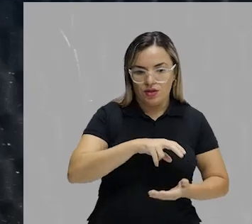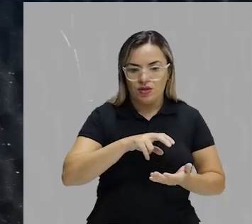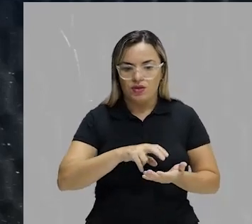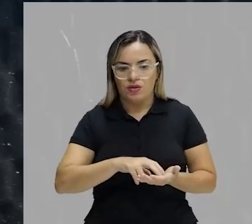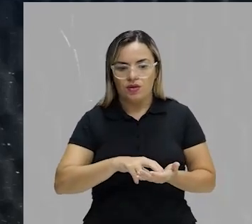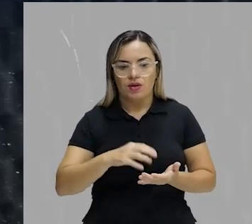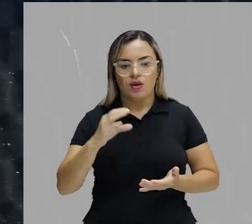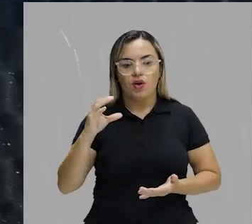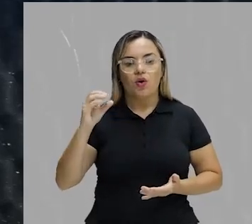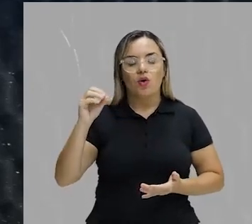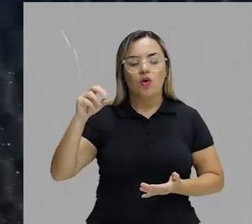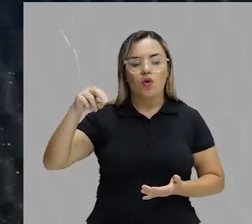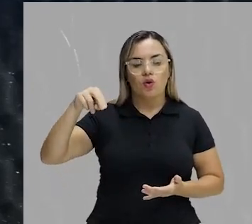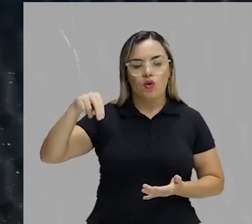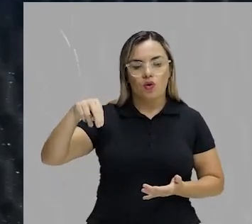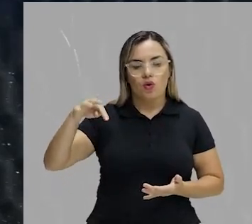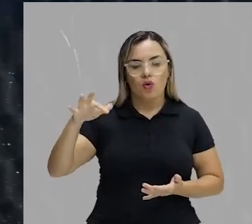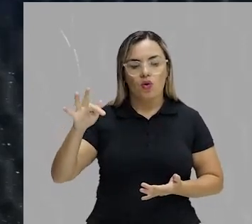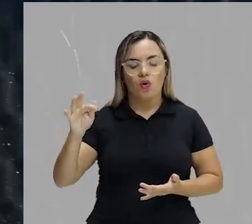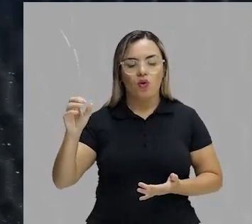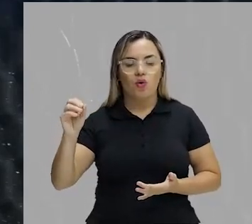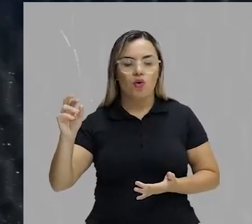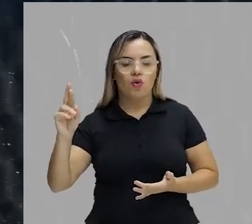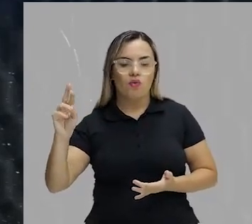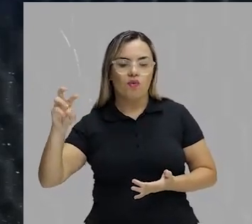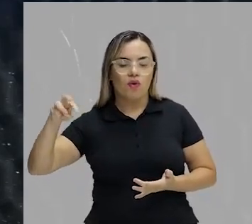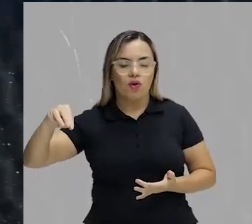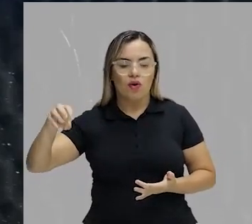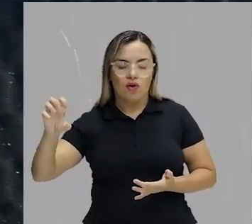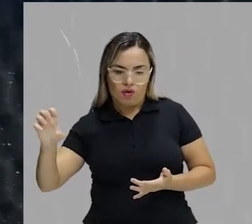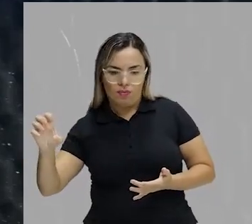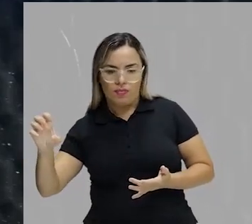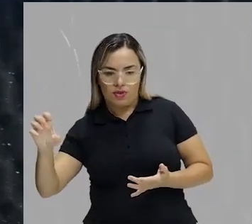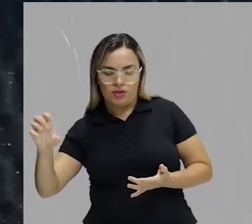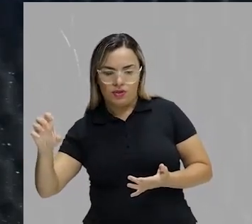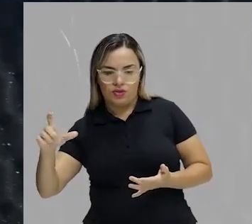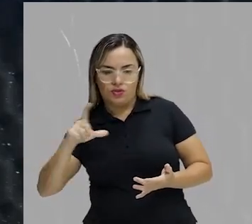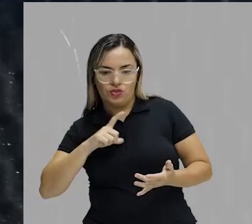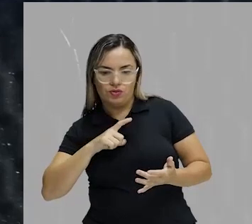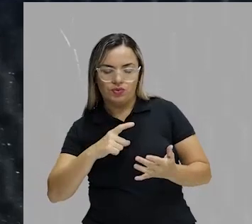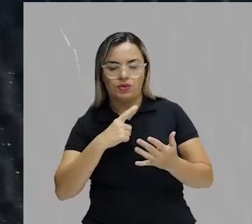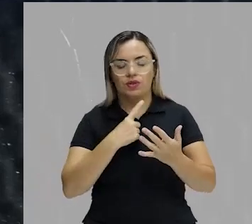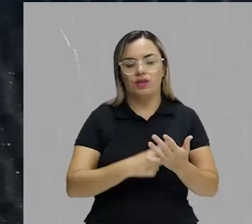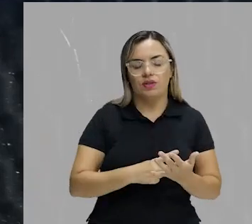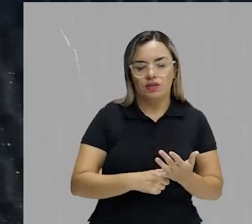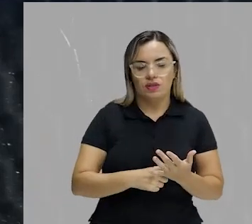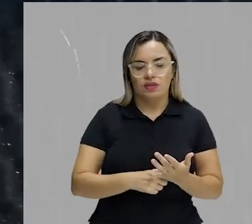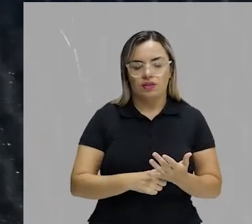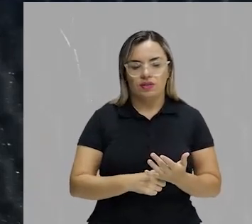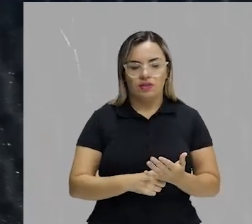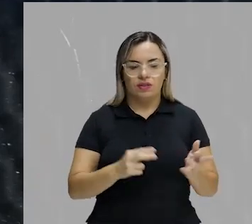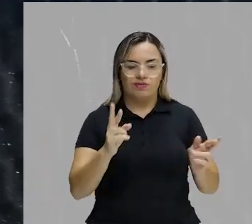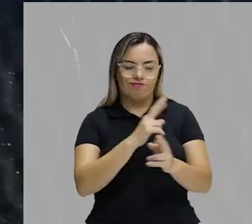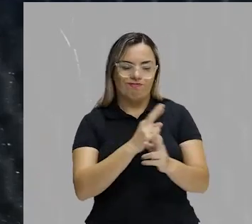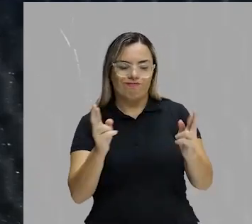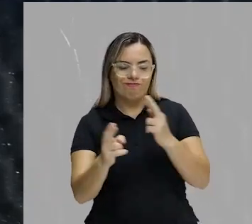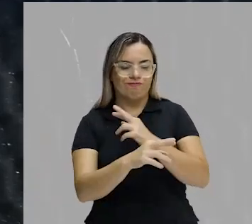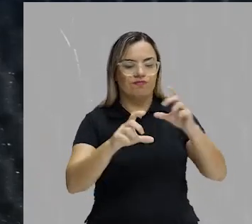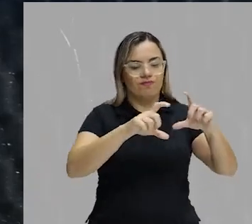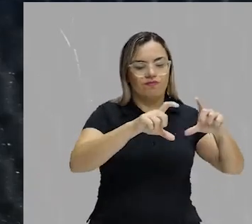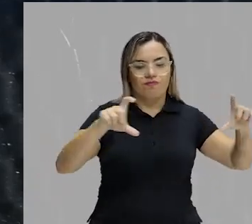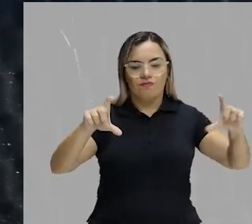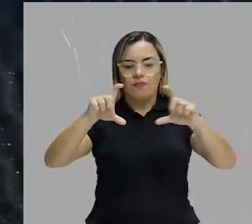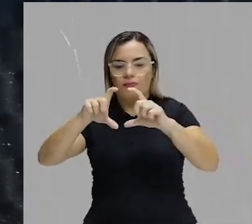que havíamos combinado. Essas orações se relacionam no sentido